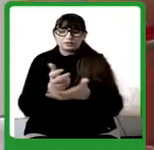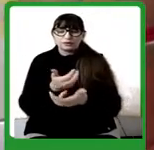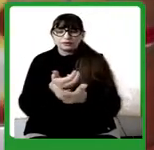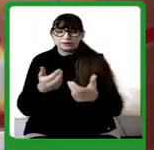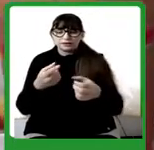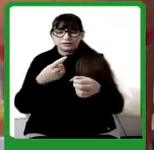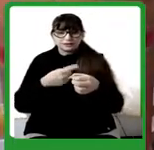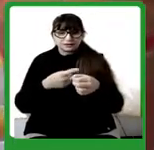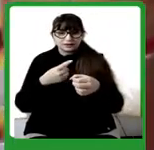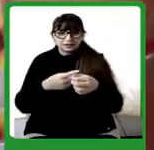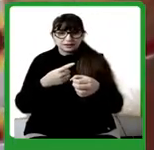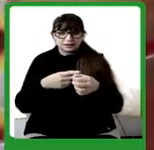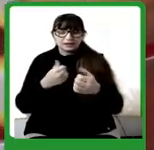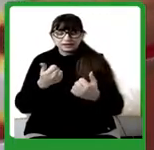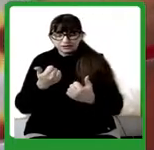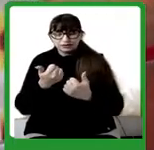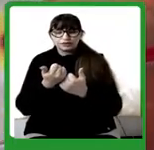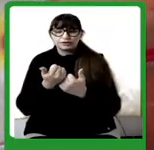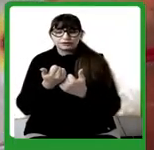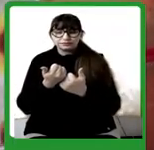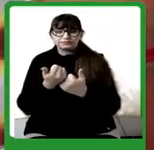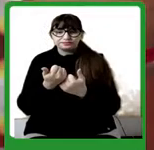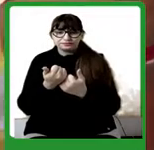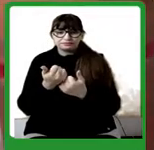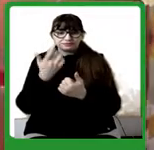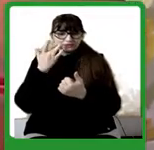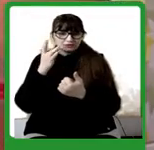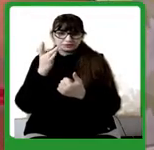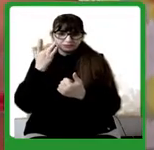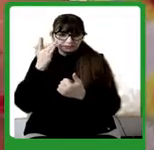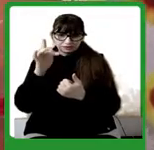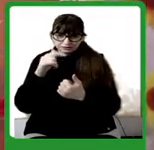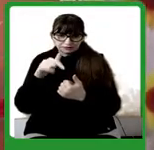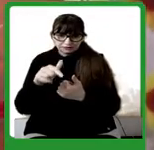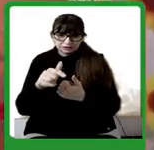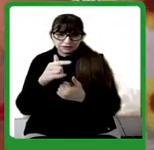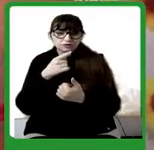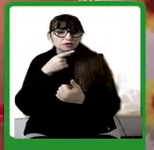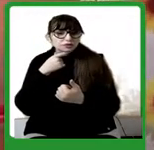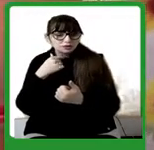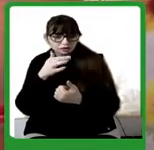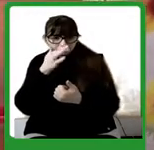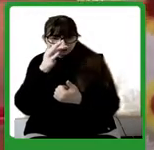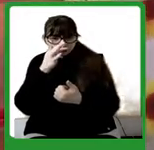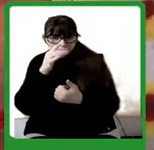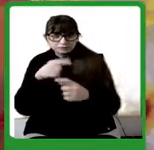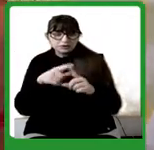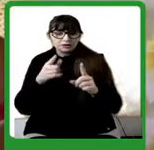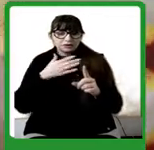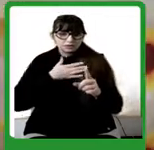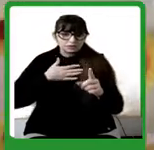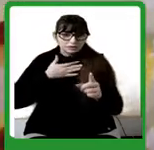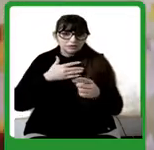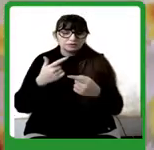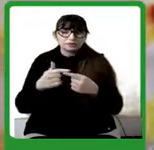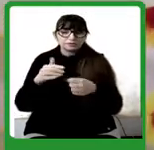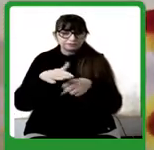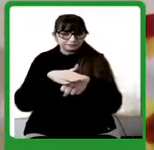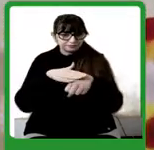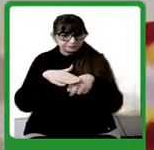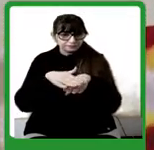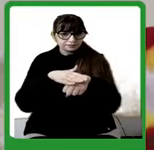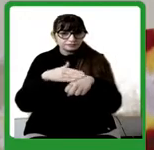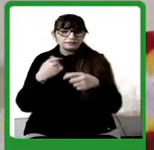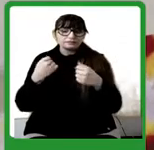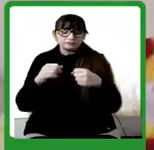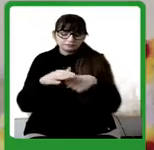ele me ajuda. Então, eu não sei se vocês gostam de orquídea, mas eu gosto, porque eu converso com elas, né? Tem que conversar,